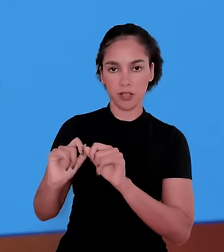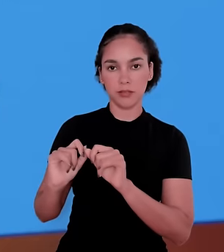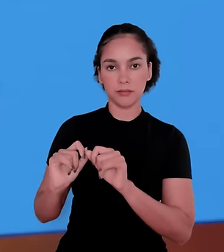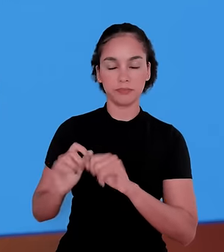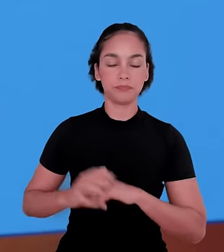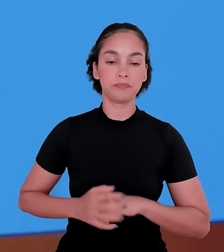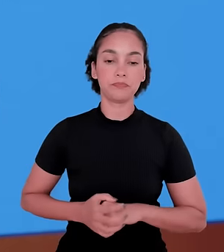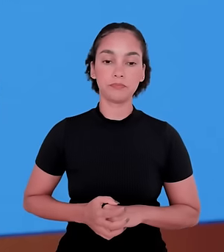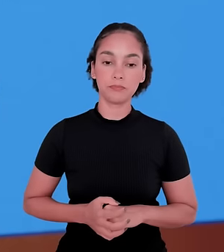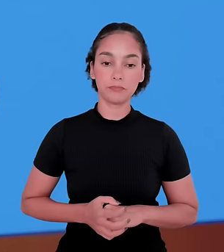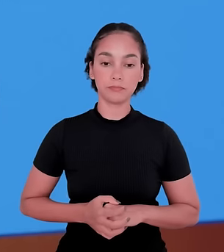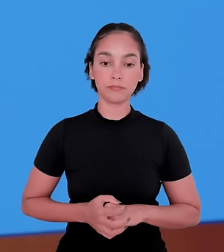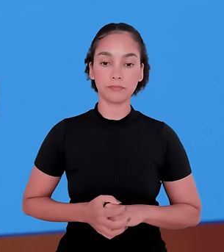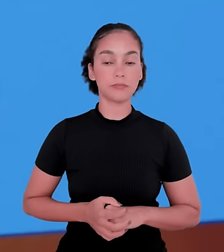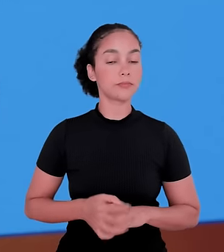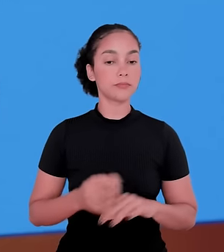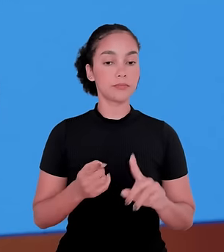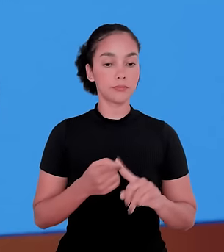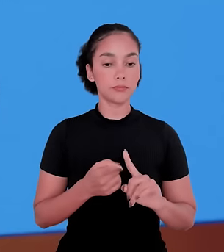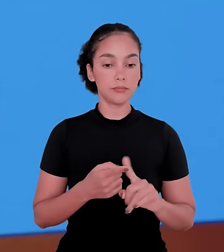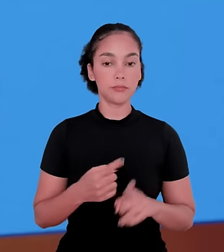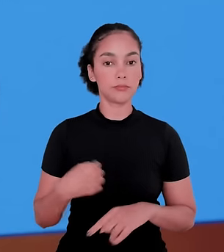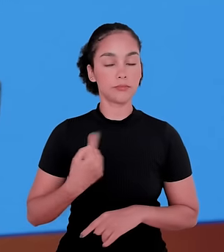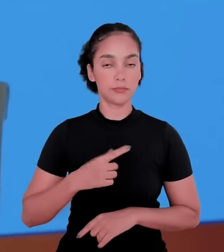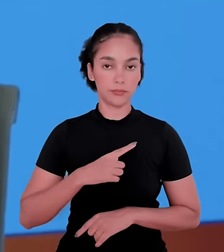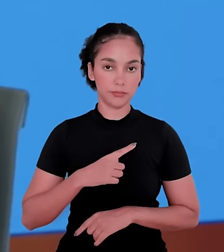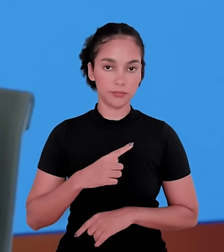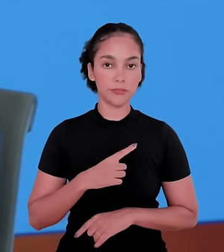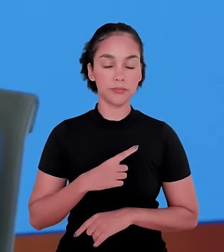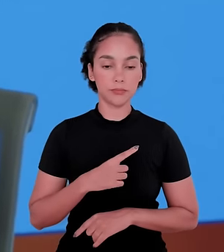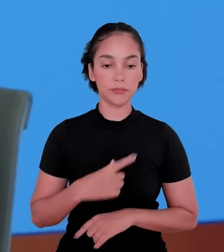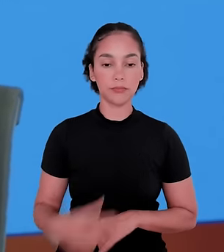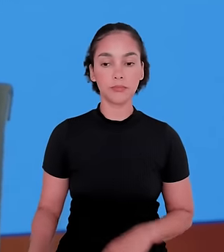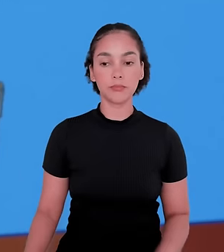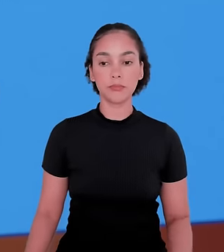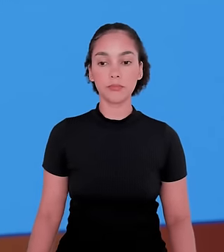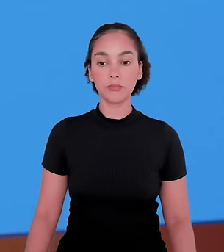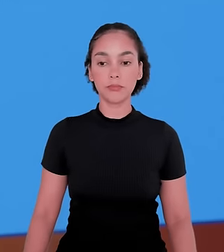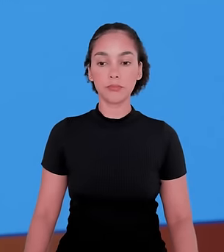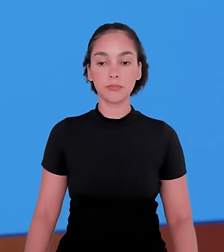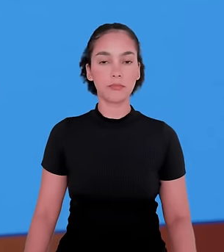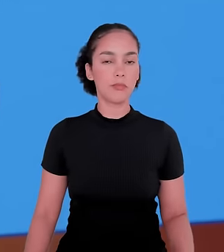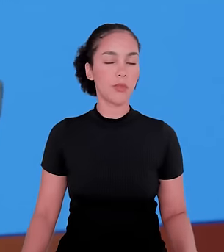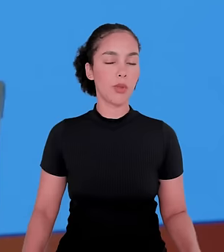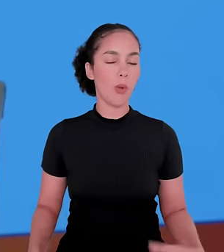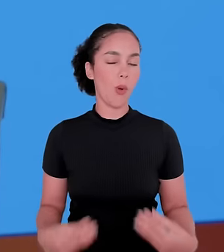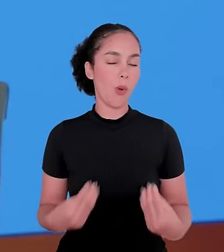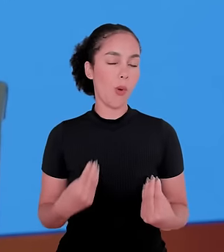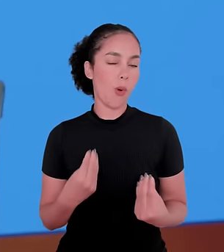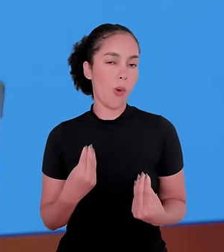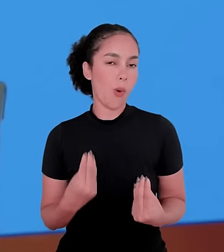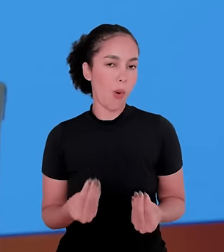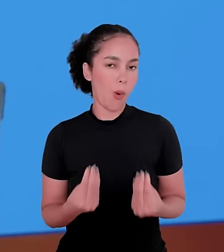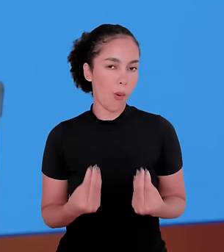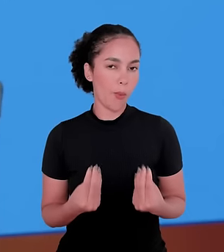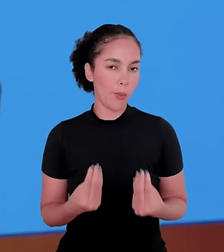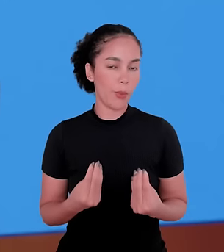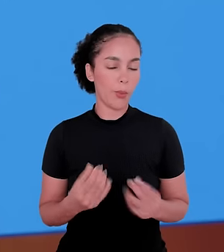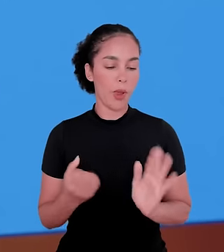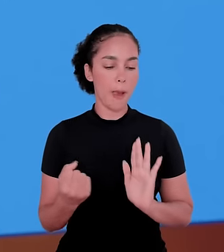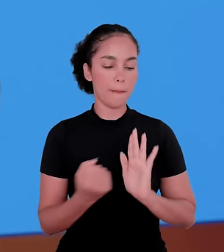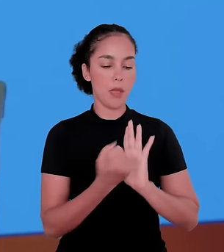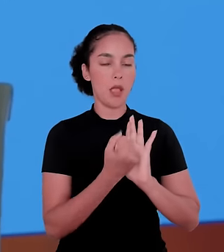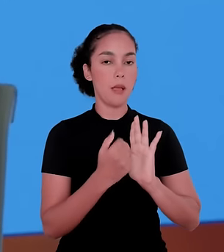Tá além disso nós também temos a a como essa marca ela vai ser apresentada